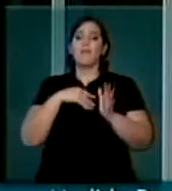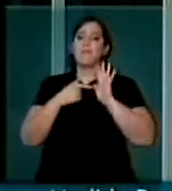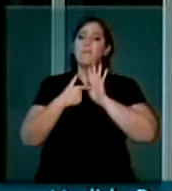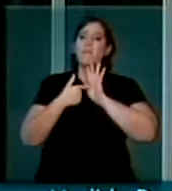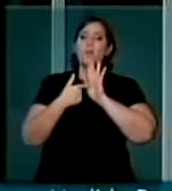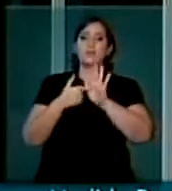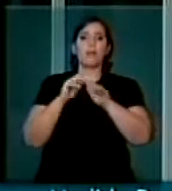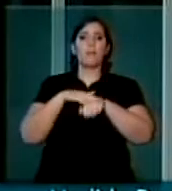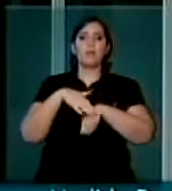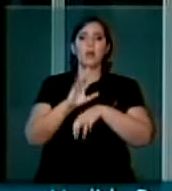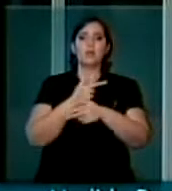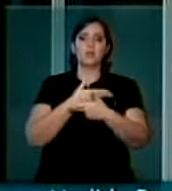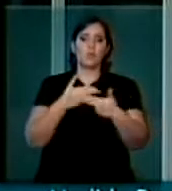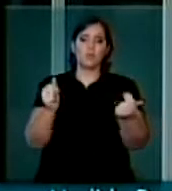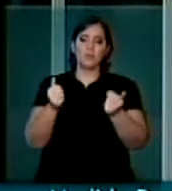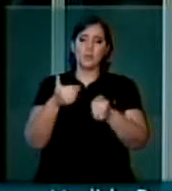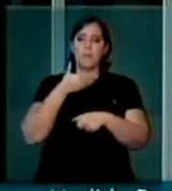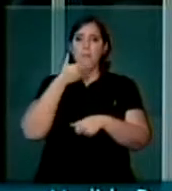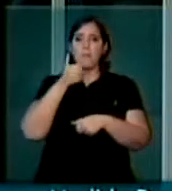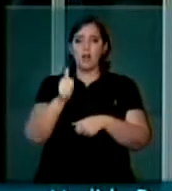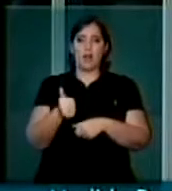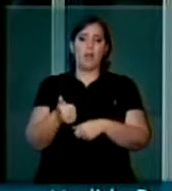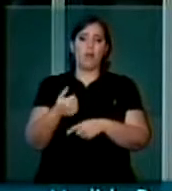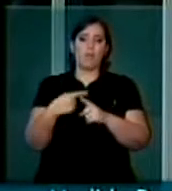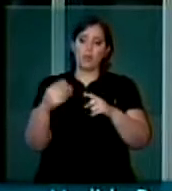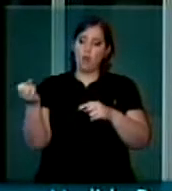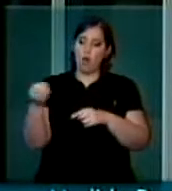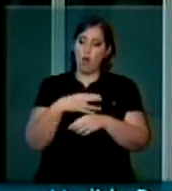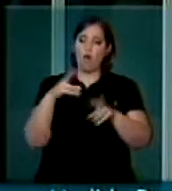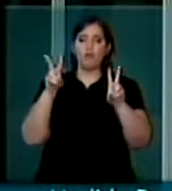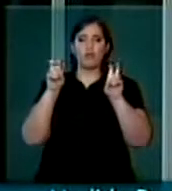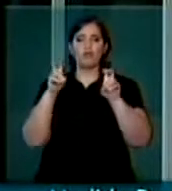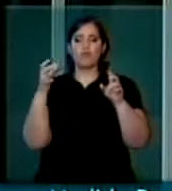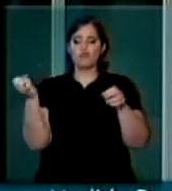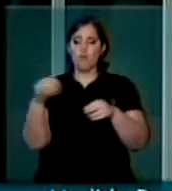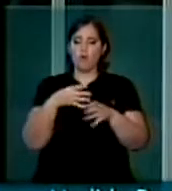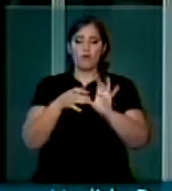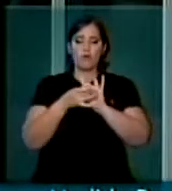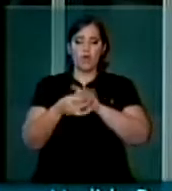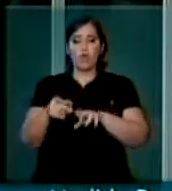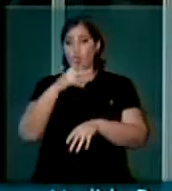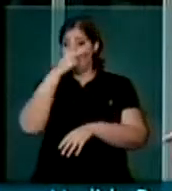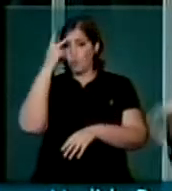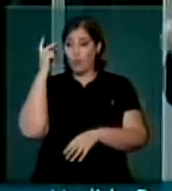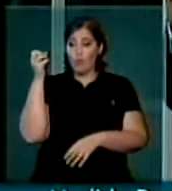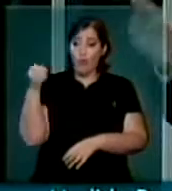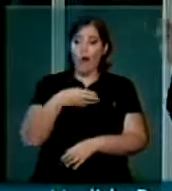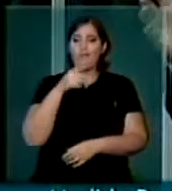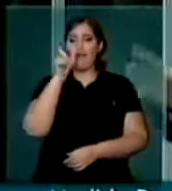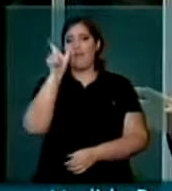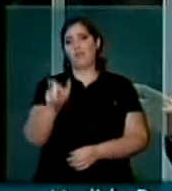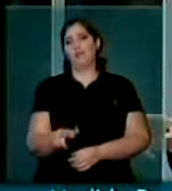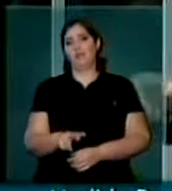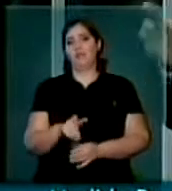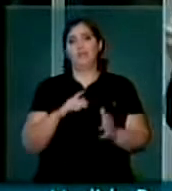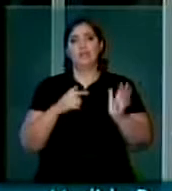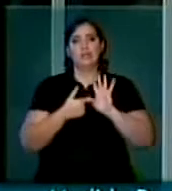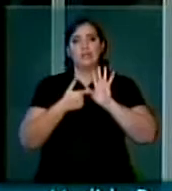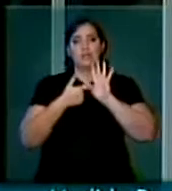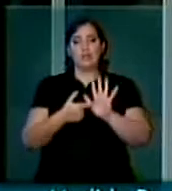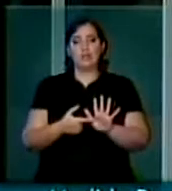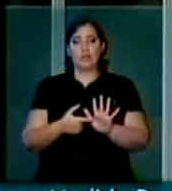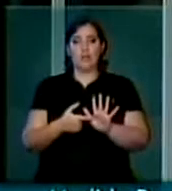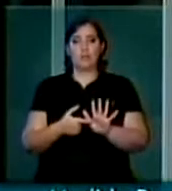desaguado, em novas matérias, em novas conexões, em novos personagens, não tão novos na idade, mas